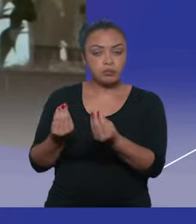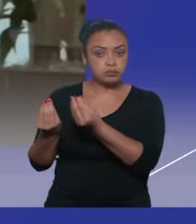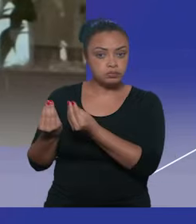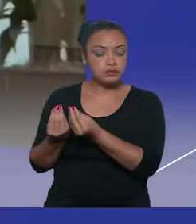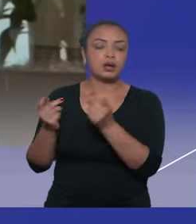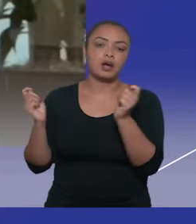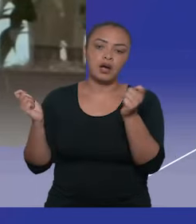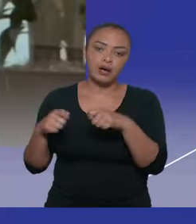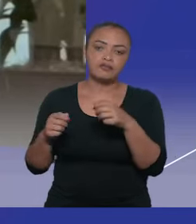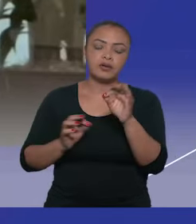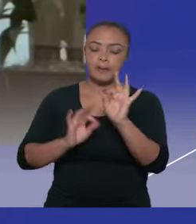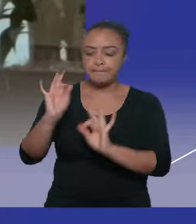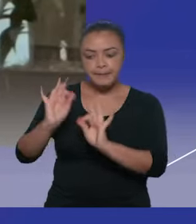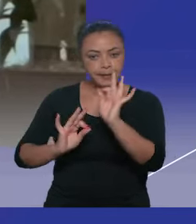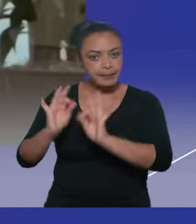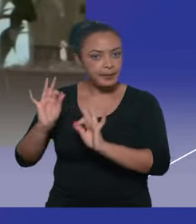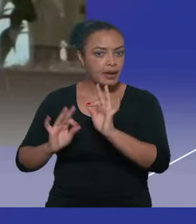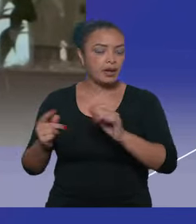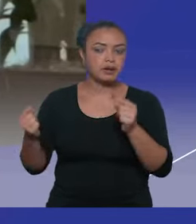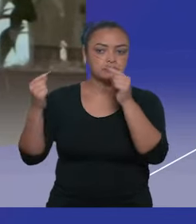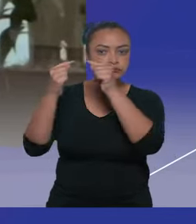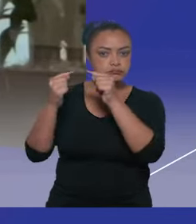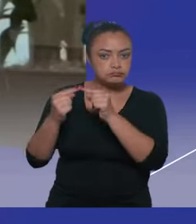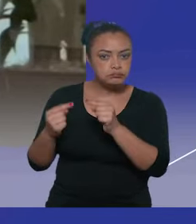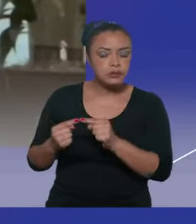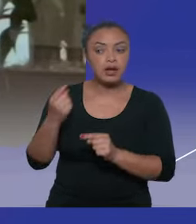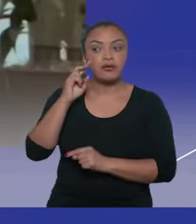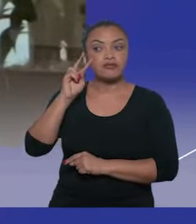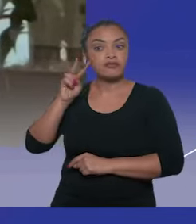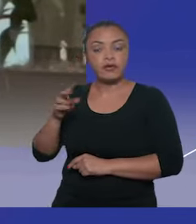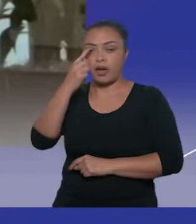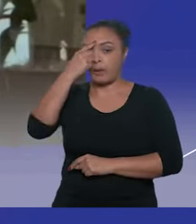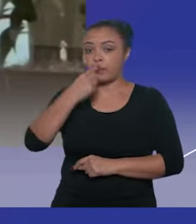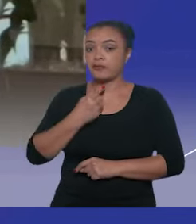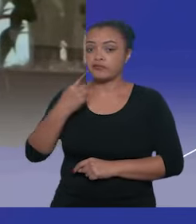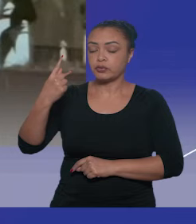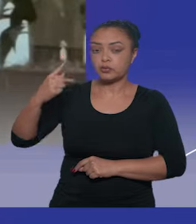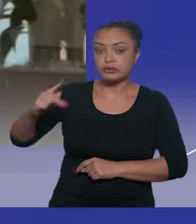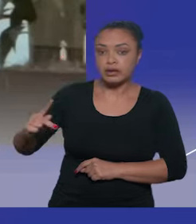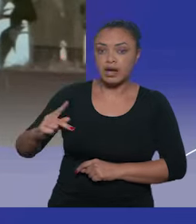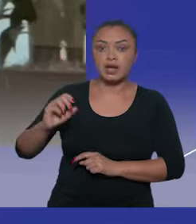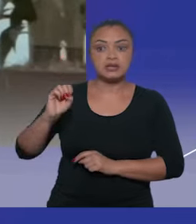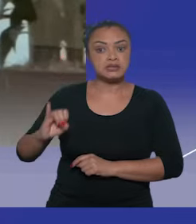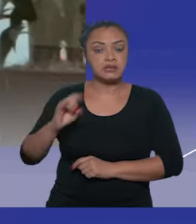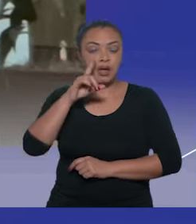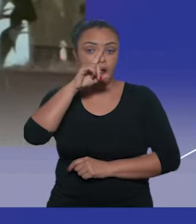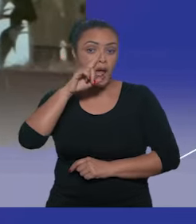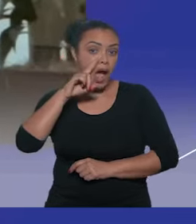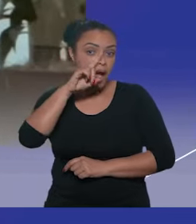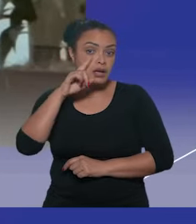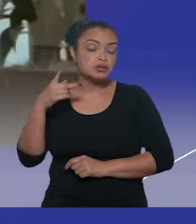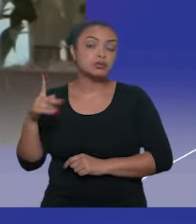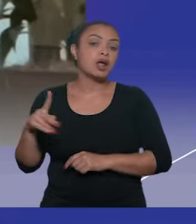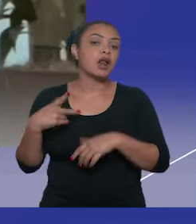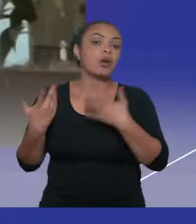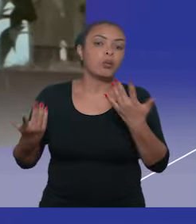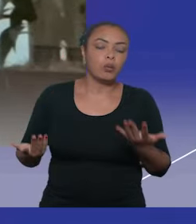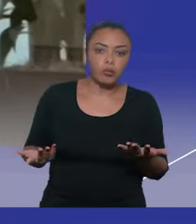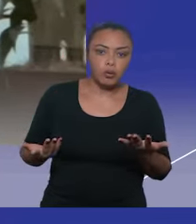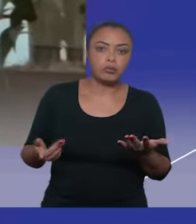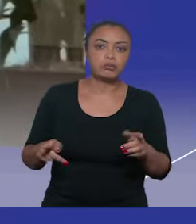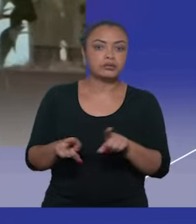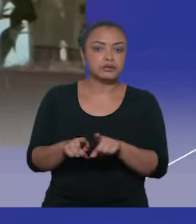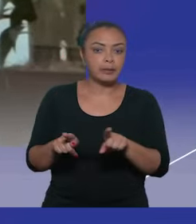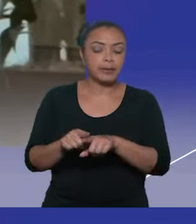usar a questão do high touch e o digital. Então, no high touch, obviamente, para fortunas, a gente faz todo um processo de customização, como eu